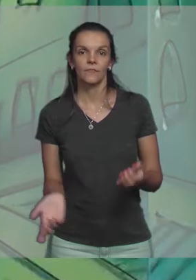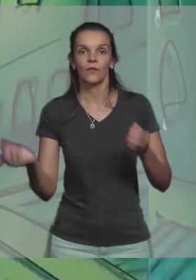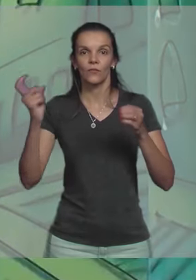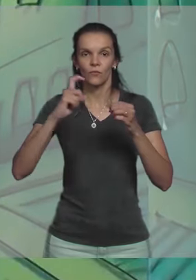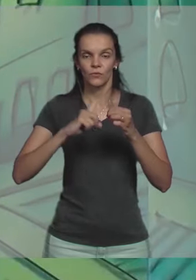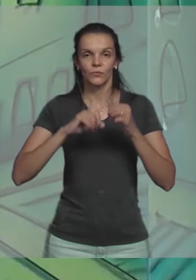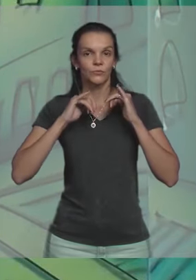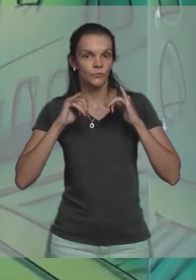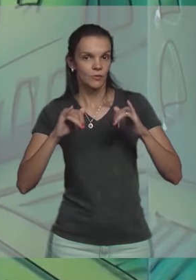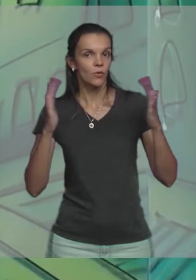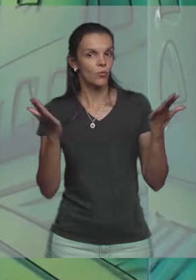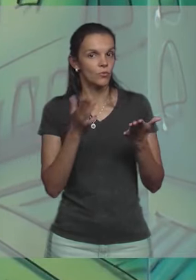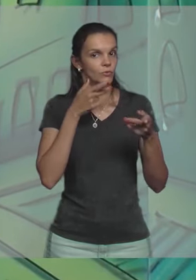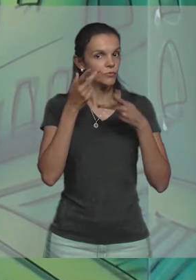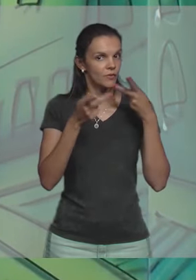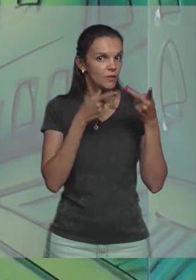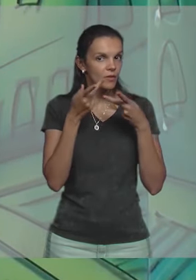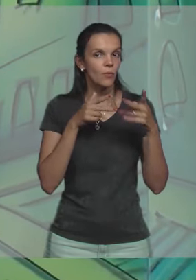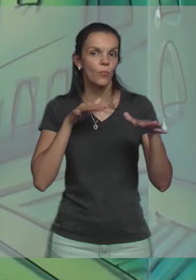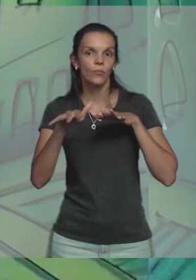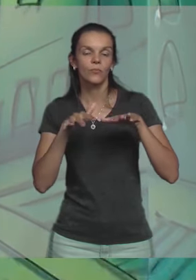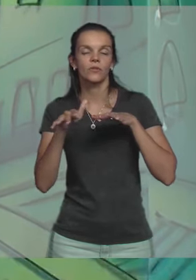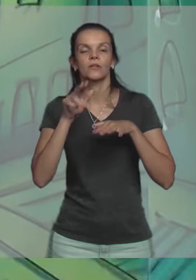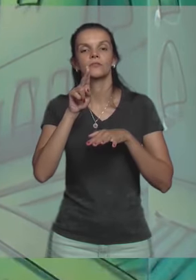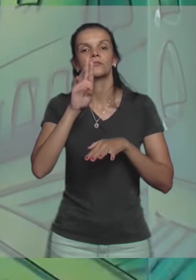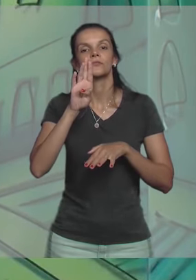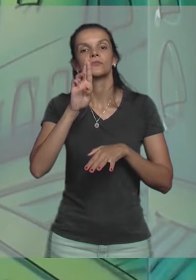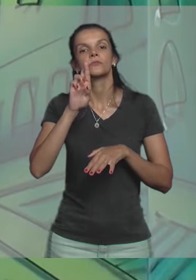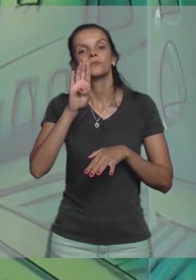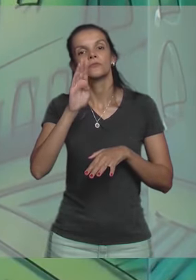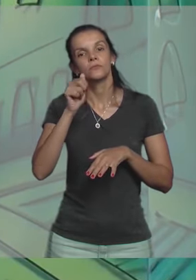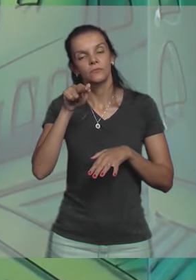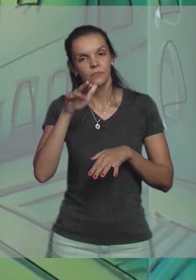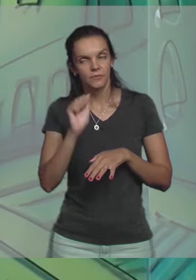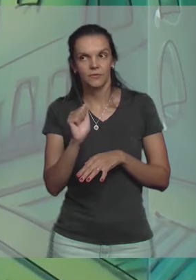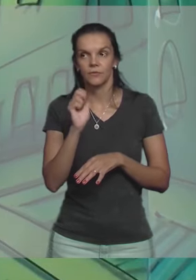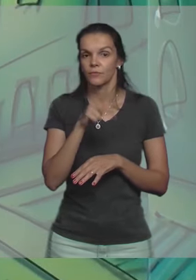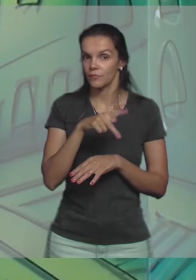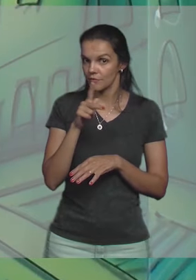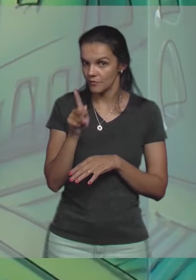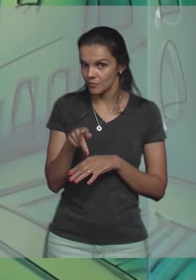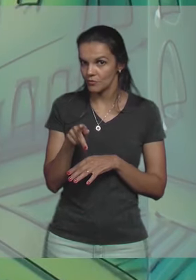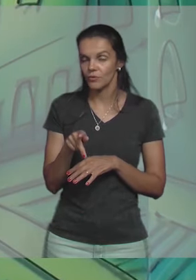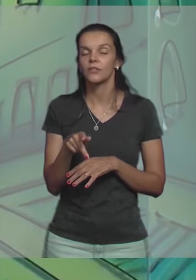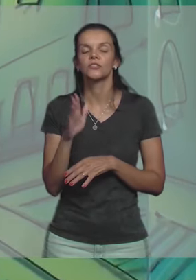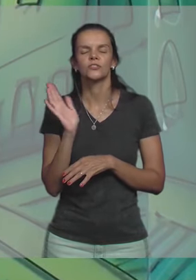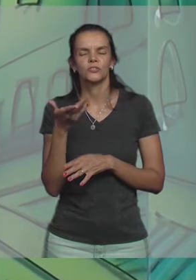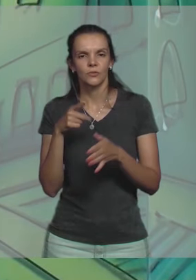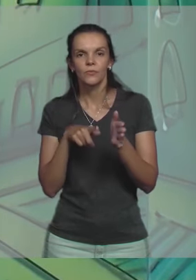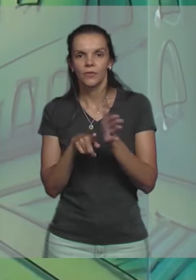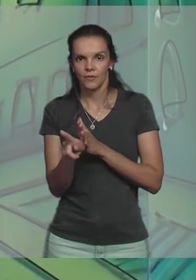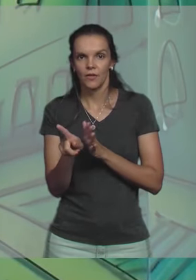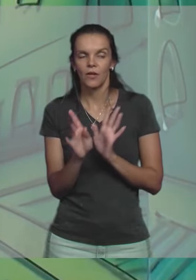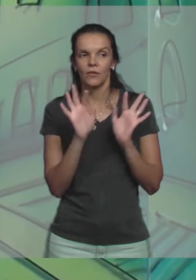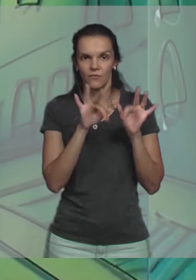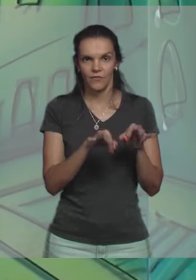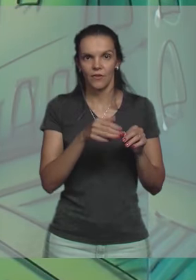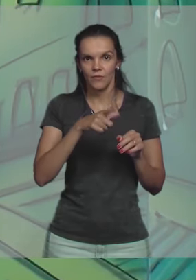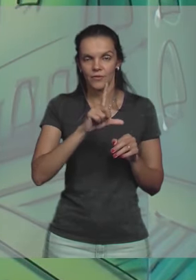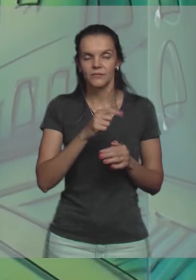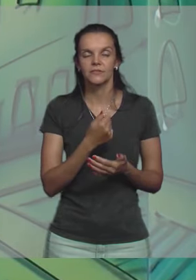Voltamos com Em Pauta, hoje falando sobre mobilidade urbana. O professor Glauber tinha lhe perguntado, né, no final do bloco